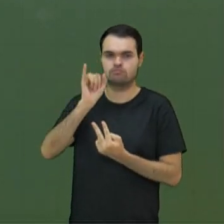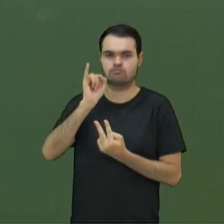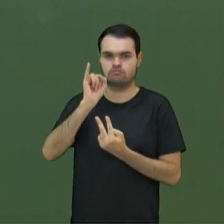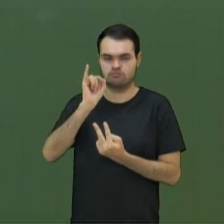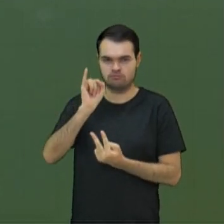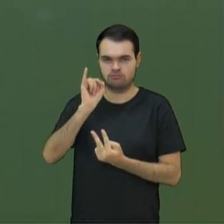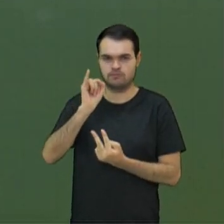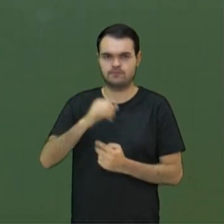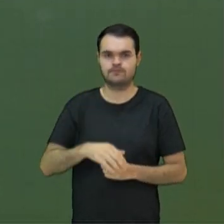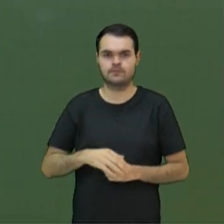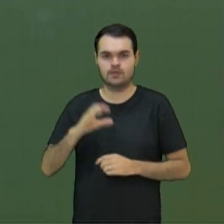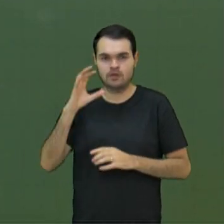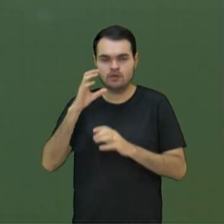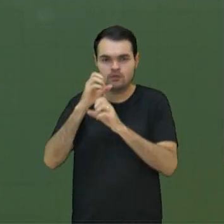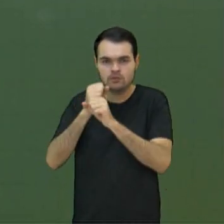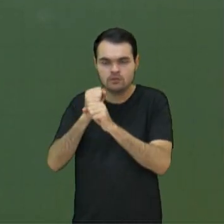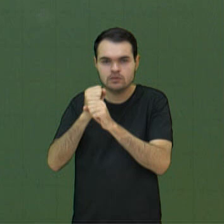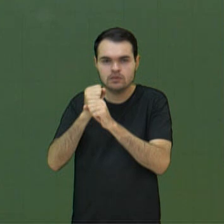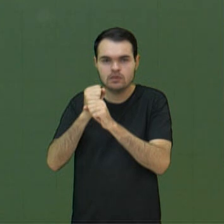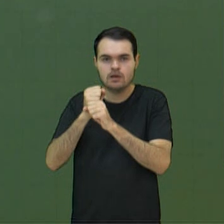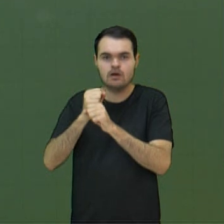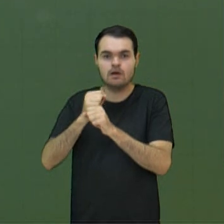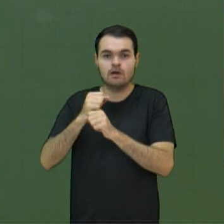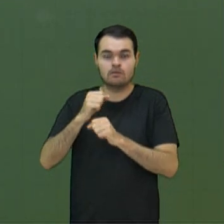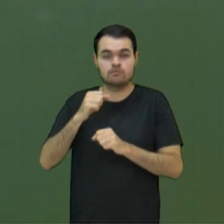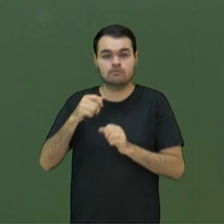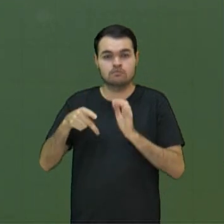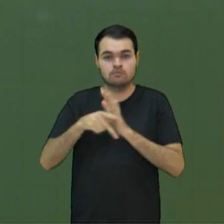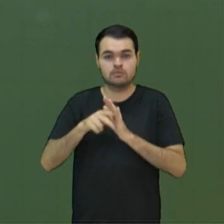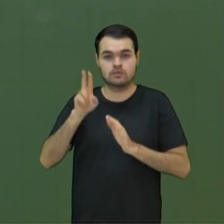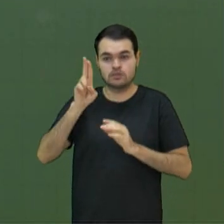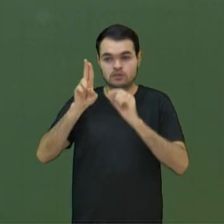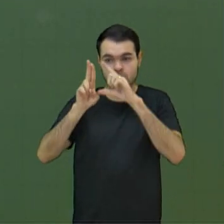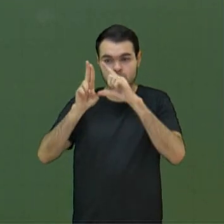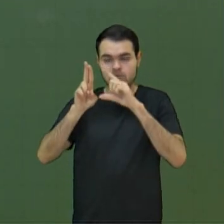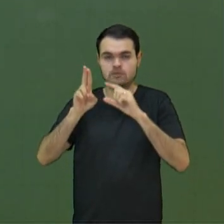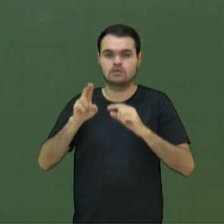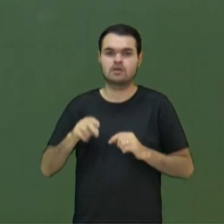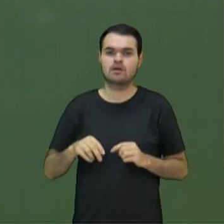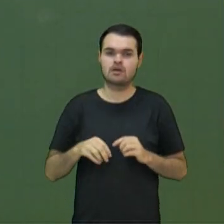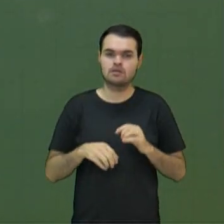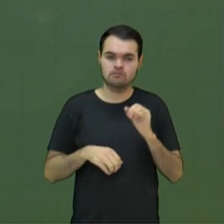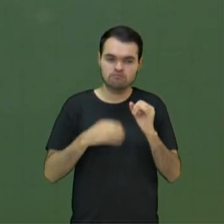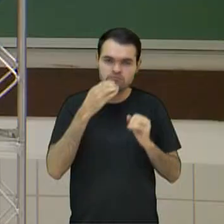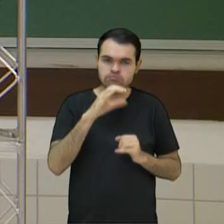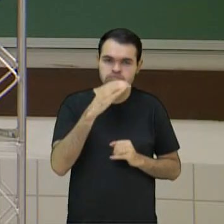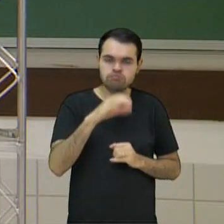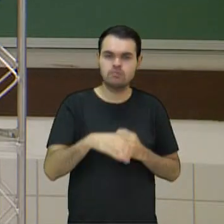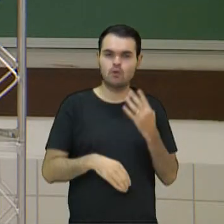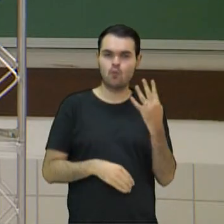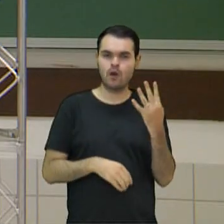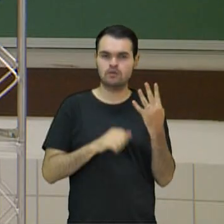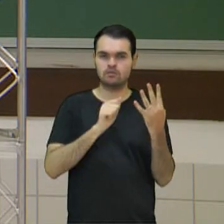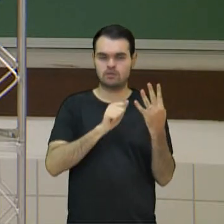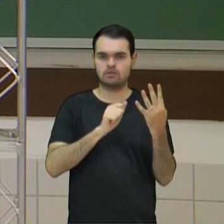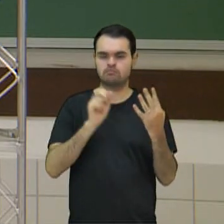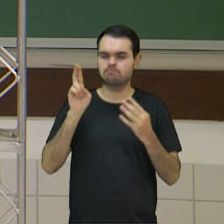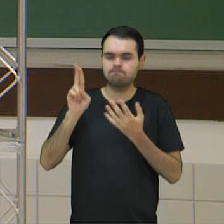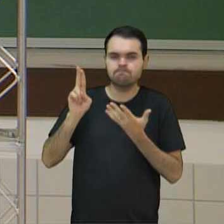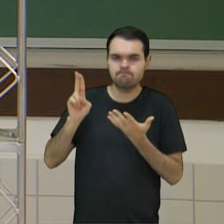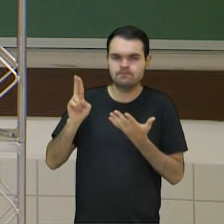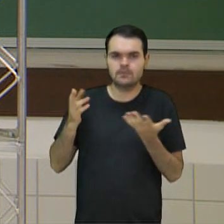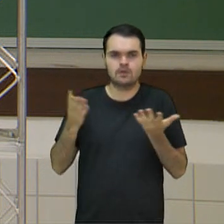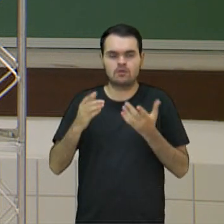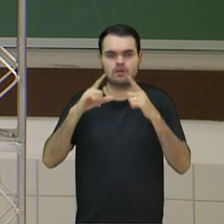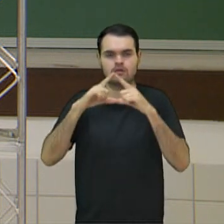calcular a tensão quando a corrente passar a 4 amperes, tá? Então, nós vamos usar aqui a